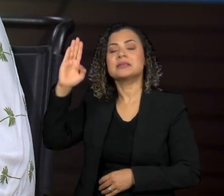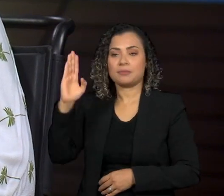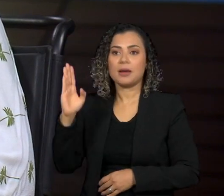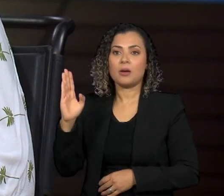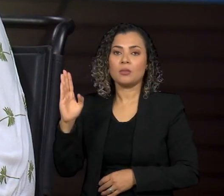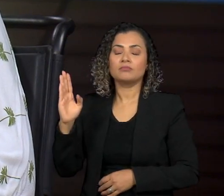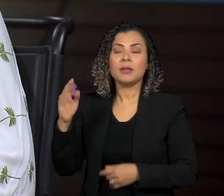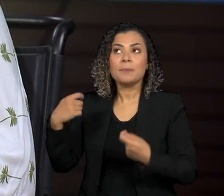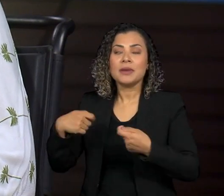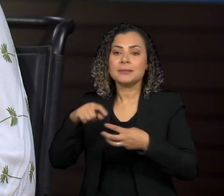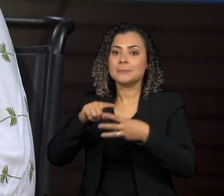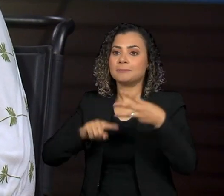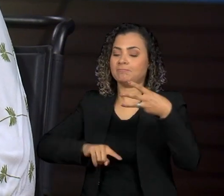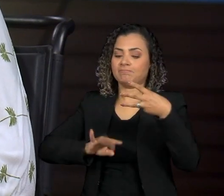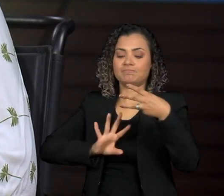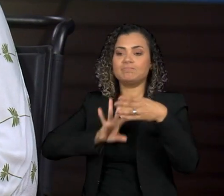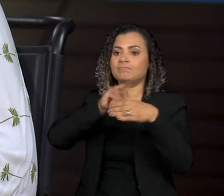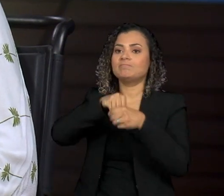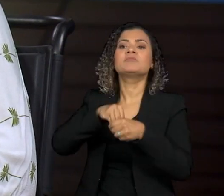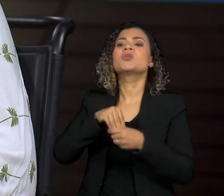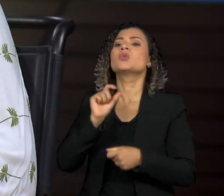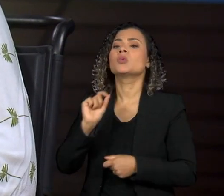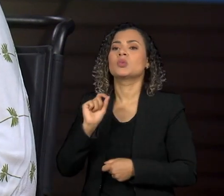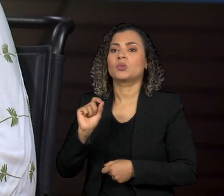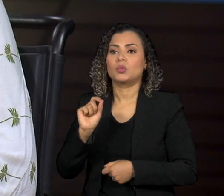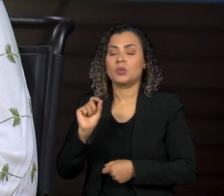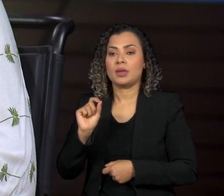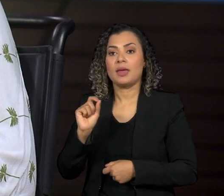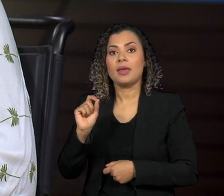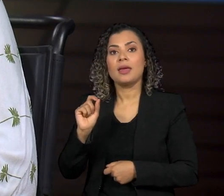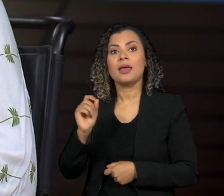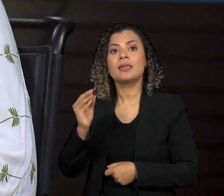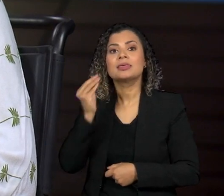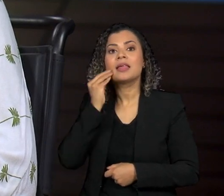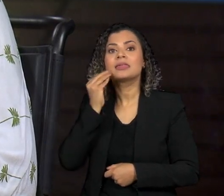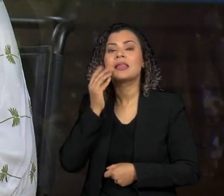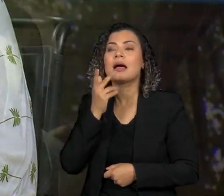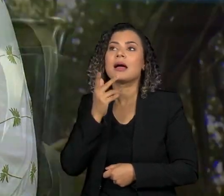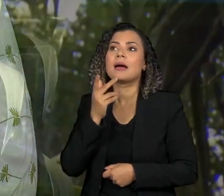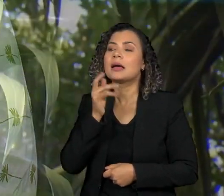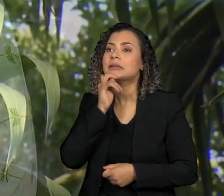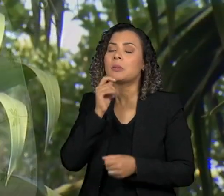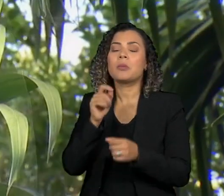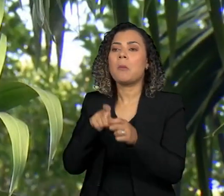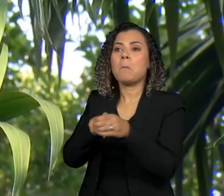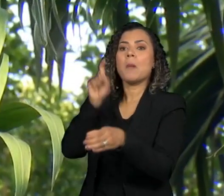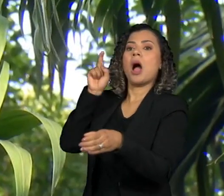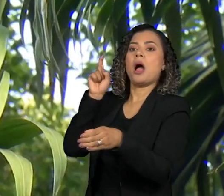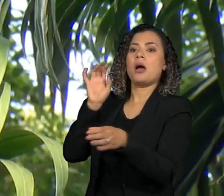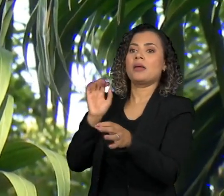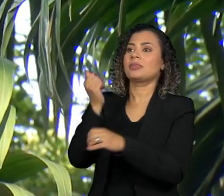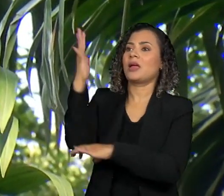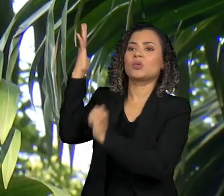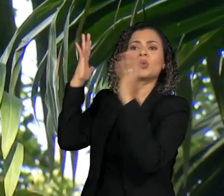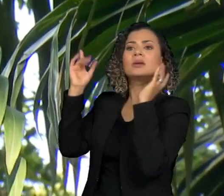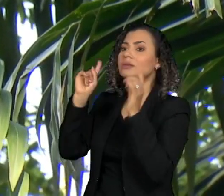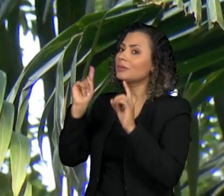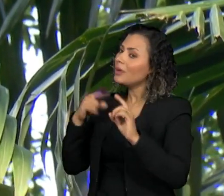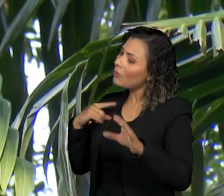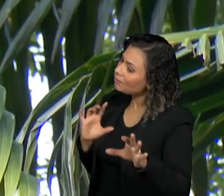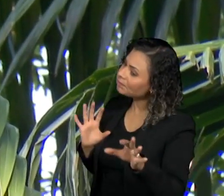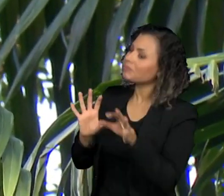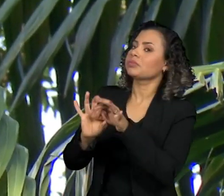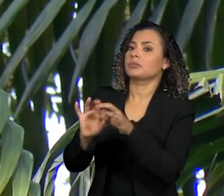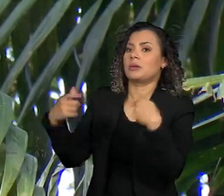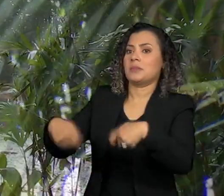tem que permear tudo é assim, a gente perceber que a gente tentar tirar essa disruptura que a gente tem com a natureza, né? A gente faz parte da natureza, né?